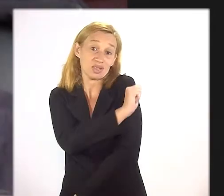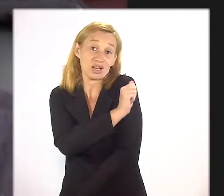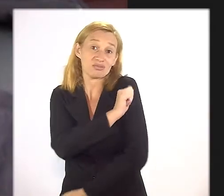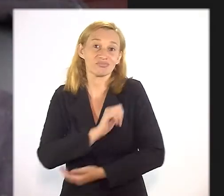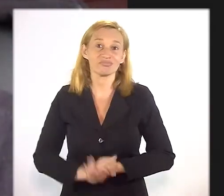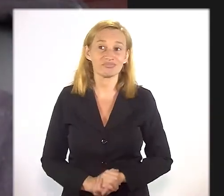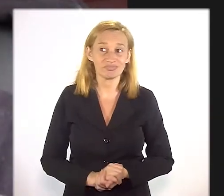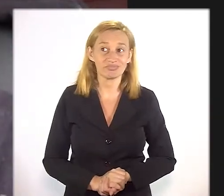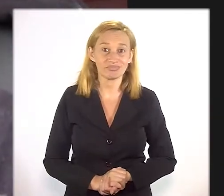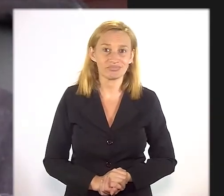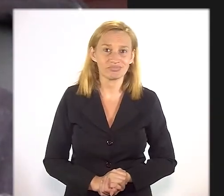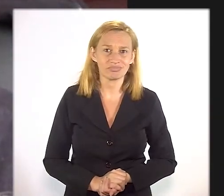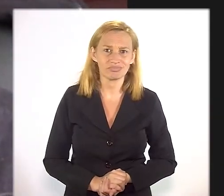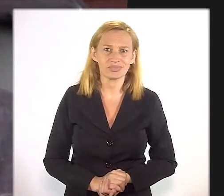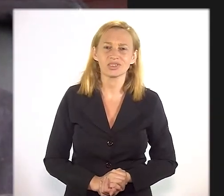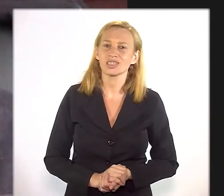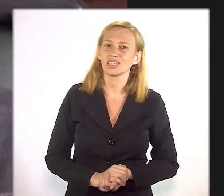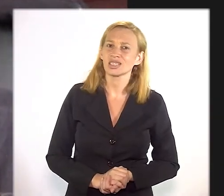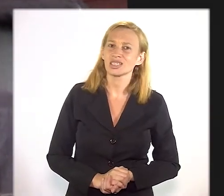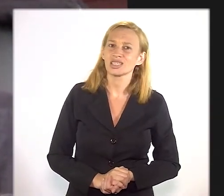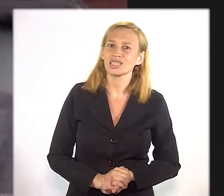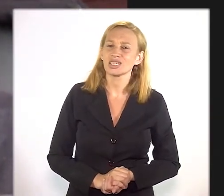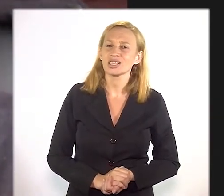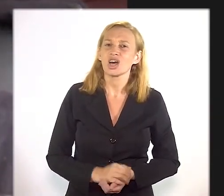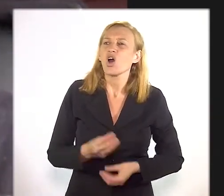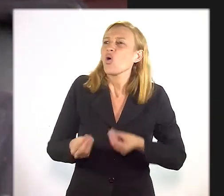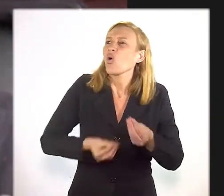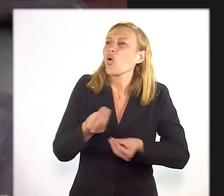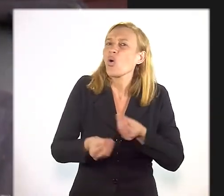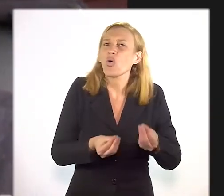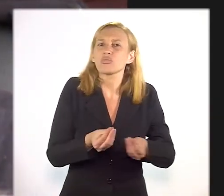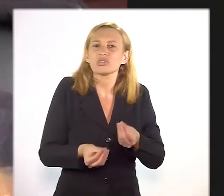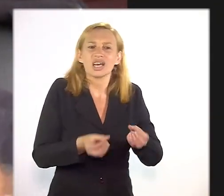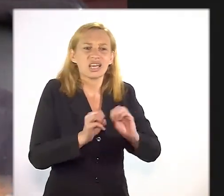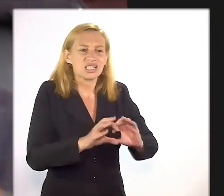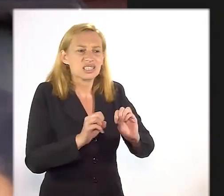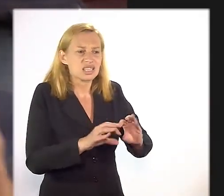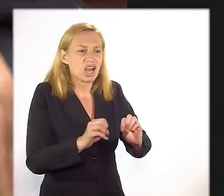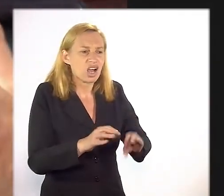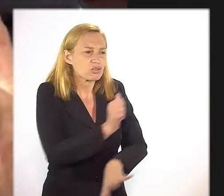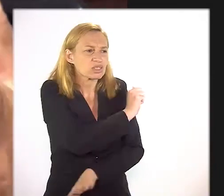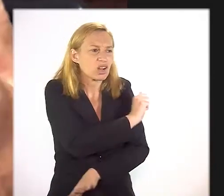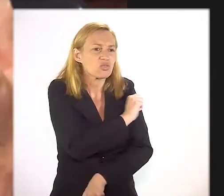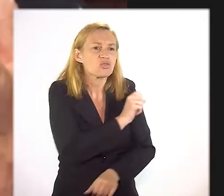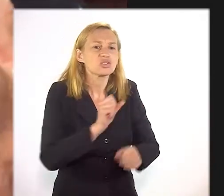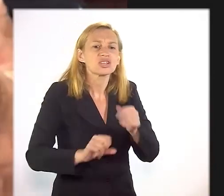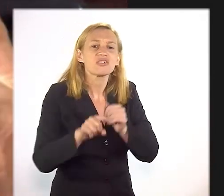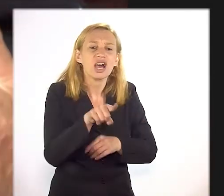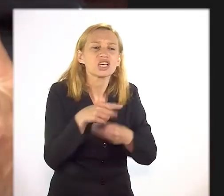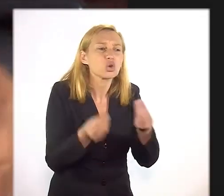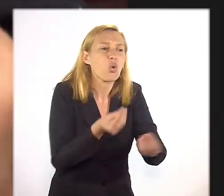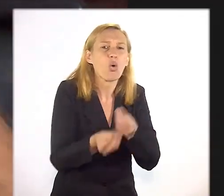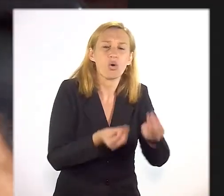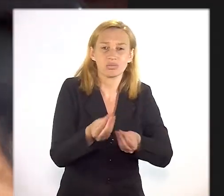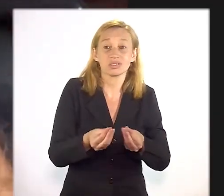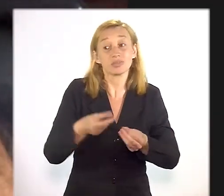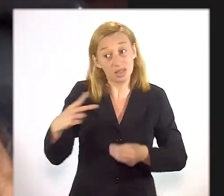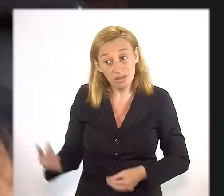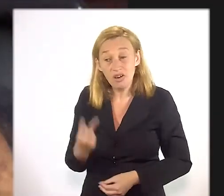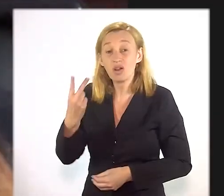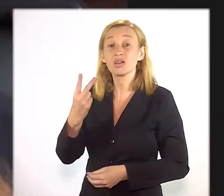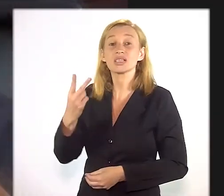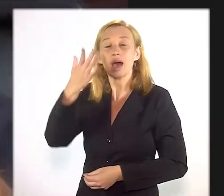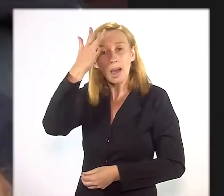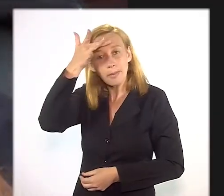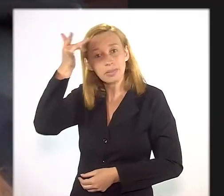aos meus alunos? Eu respondo, dando aula. Mas você dá aula? Eu não. Mas porquê é que dou aula? Porque é aquilo que você sabe fazer. E a gente tem de valorizar